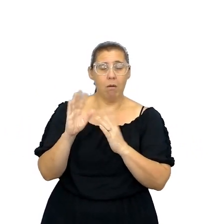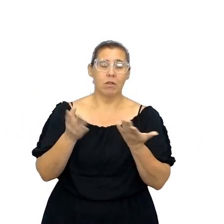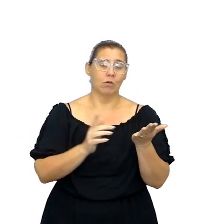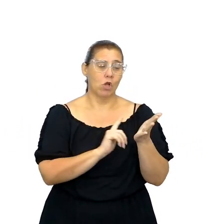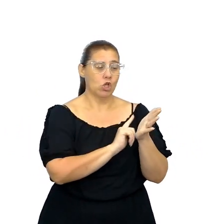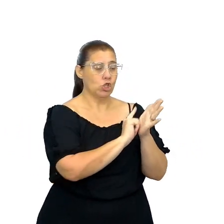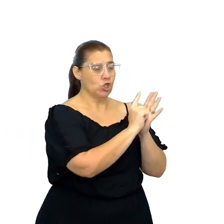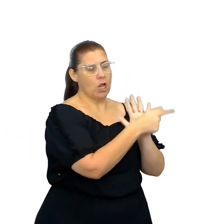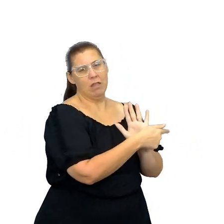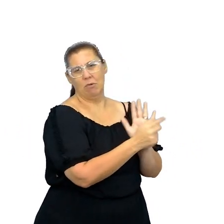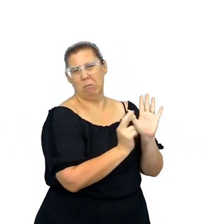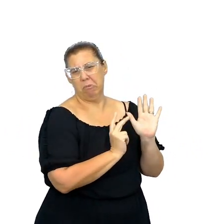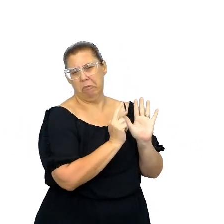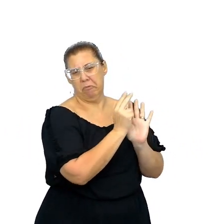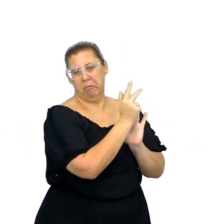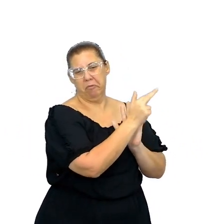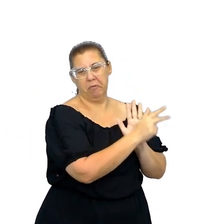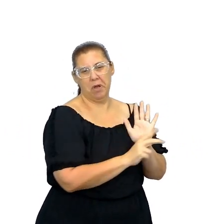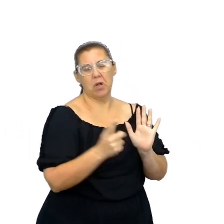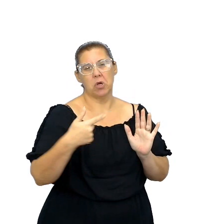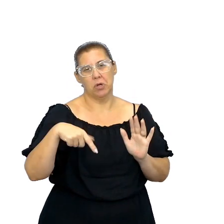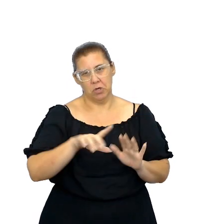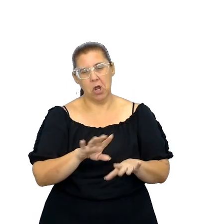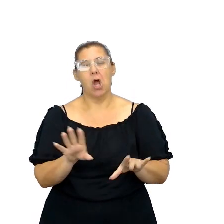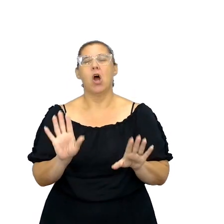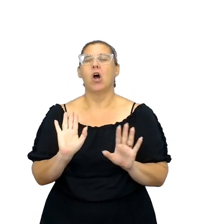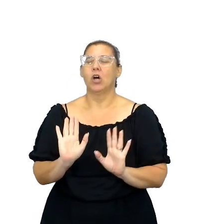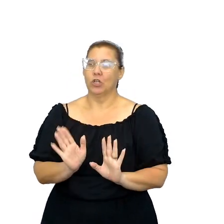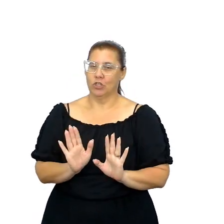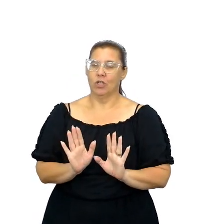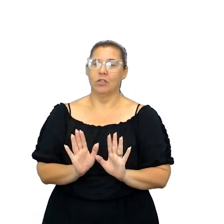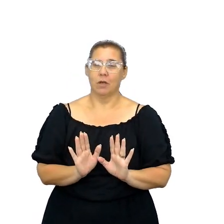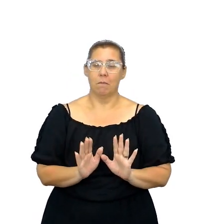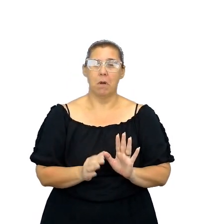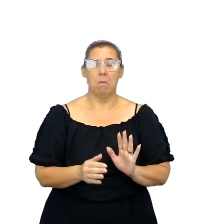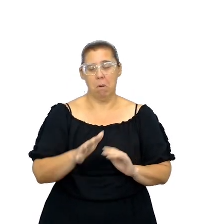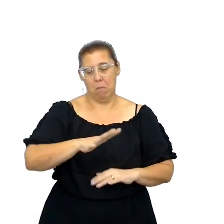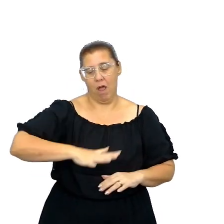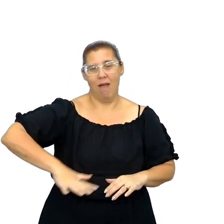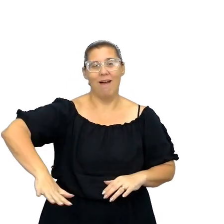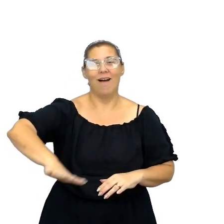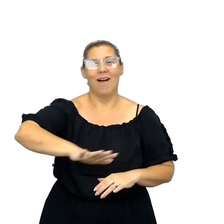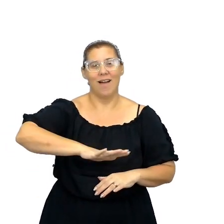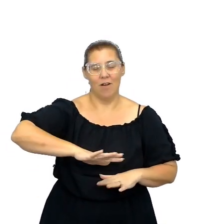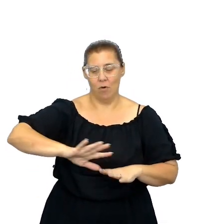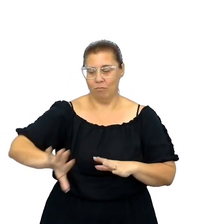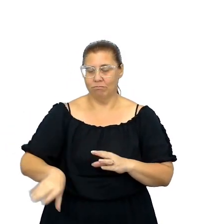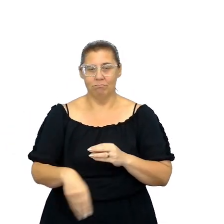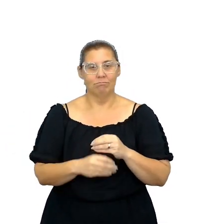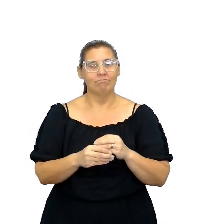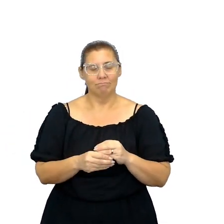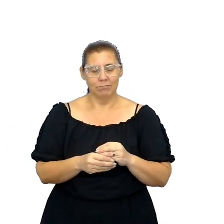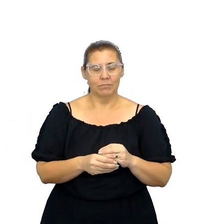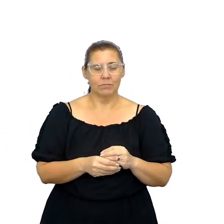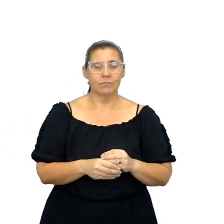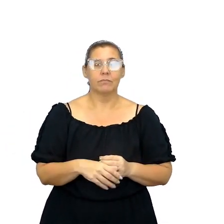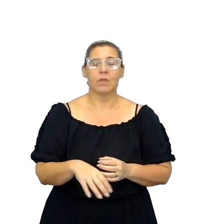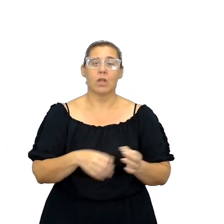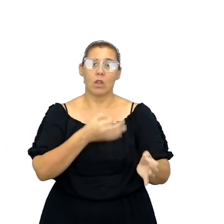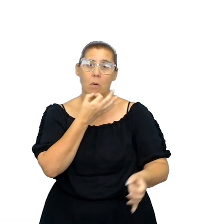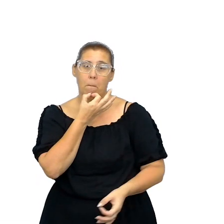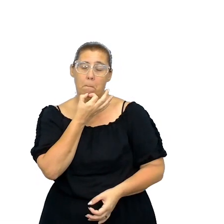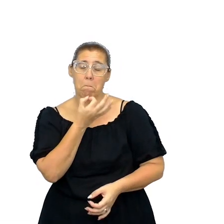gêneros diversificados, que nós já vamos ver em que campo, né, ele estará inserido, e no artigo de opinião,